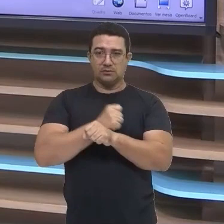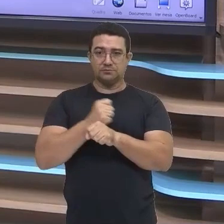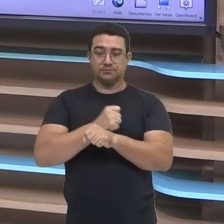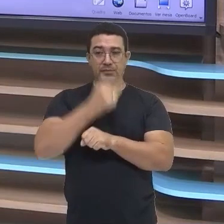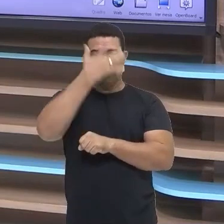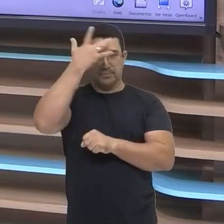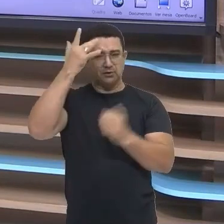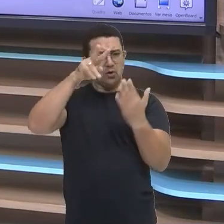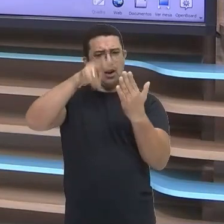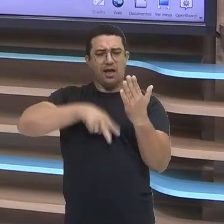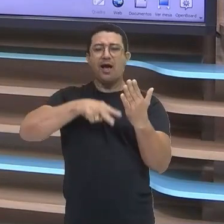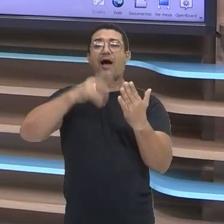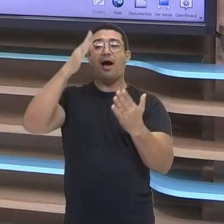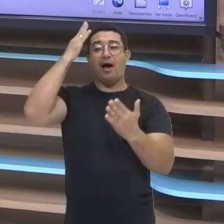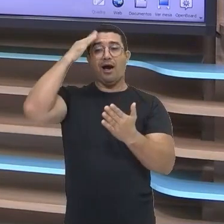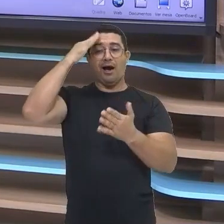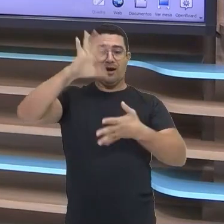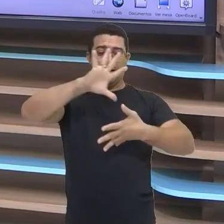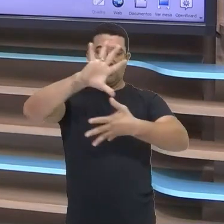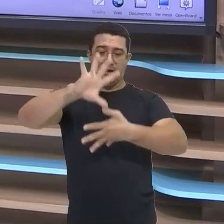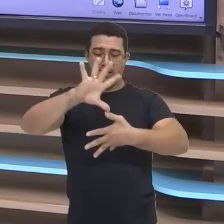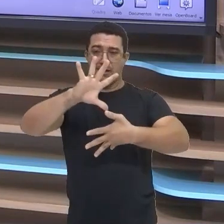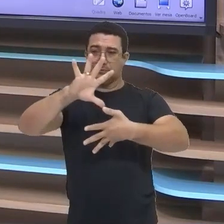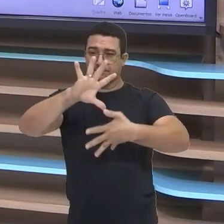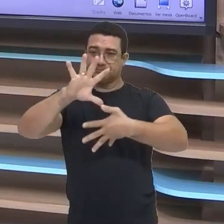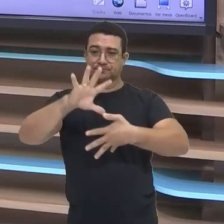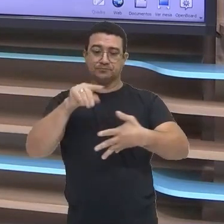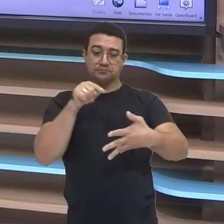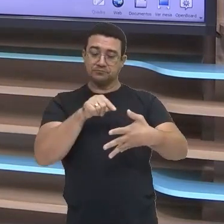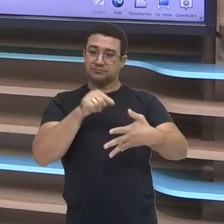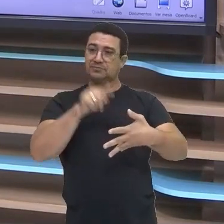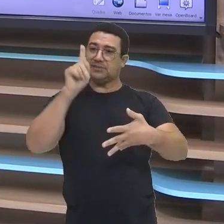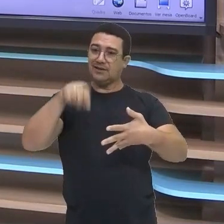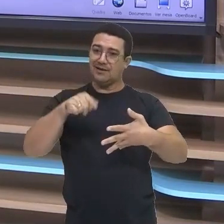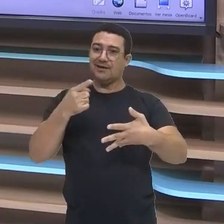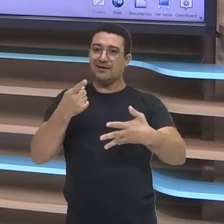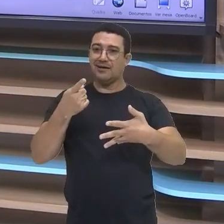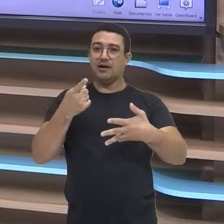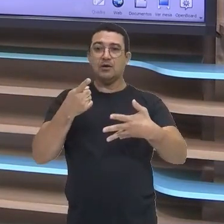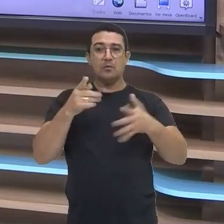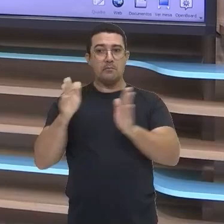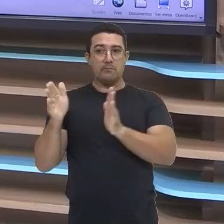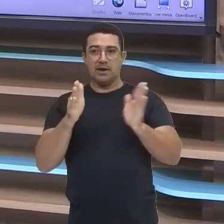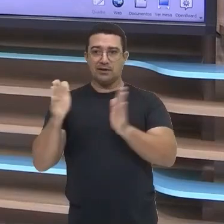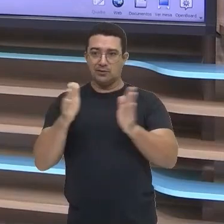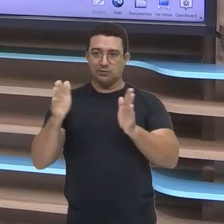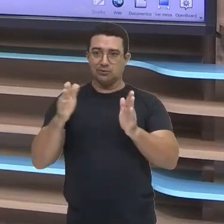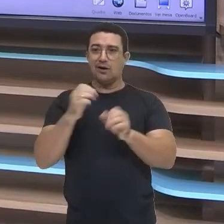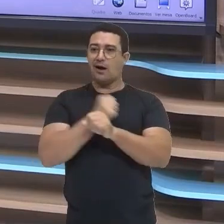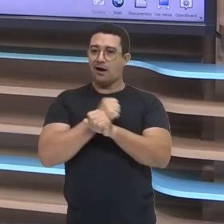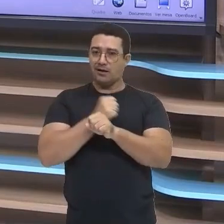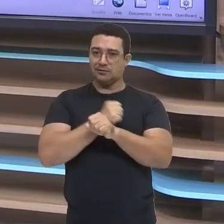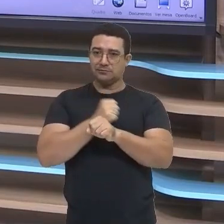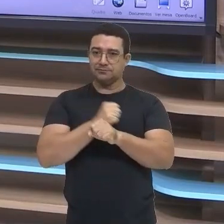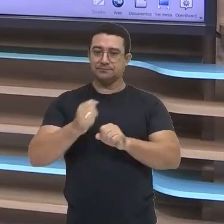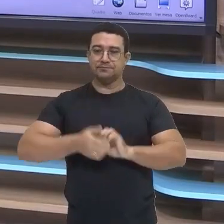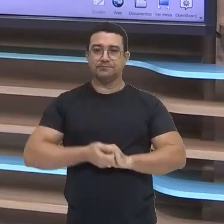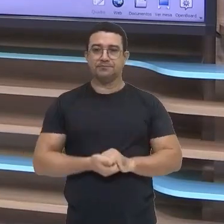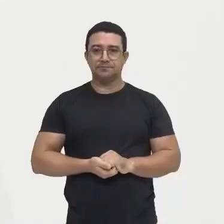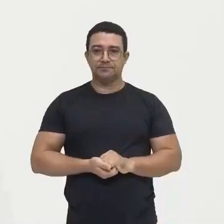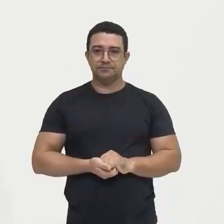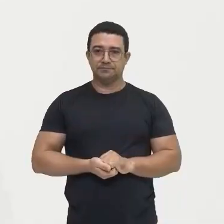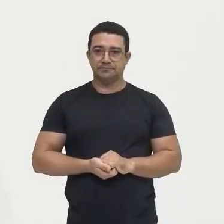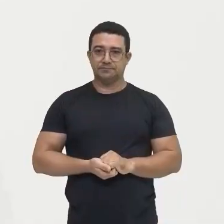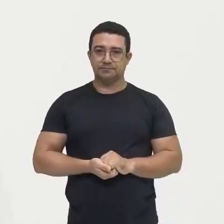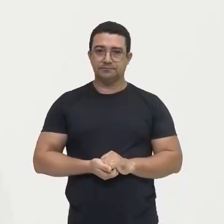mapa compreender que aquele mapa que eu estou vendo ali, ele faz alusão a um determinado período. Olha só aqui no mapa que eu trouxe para a